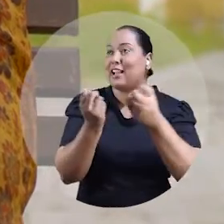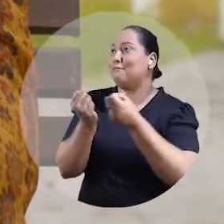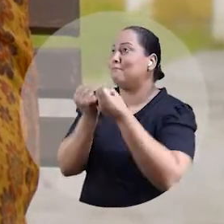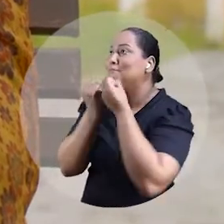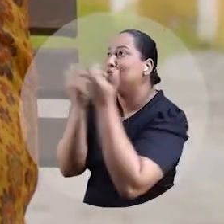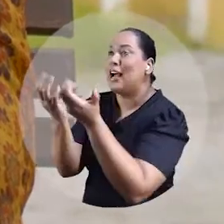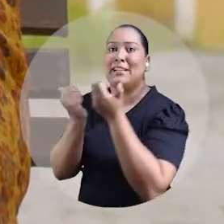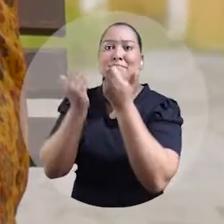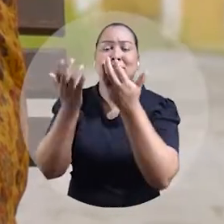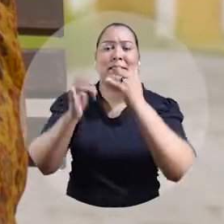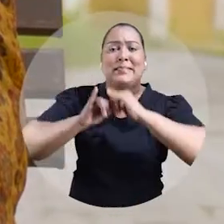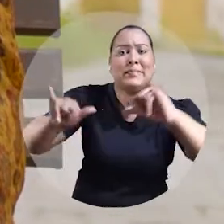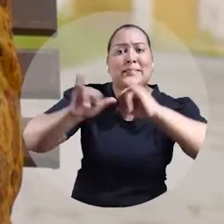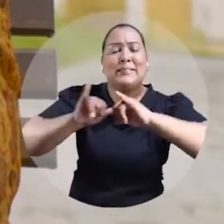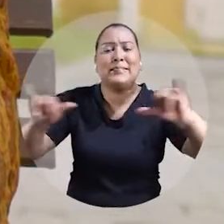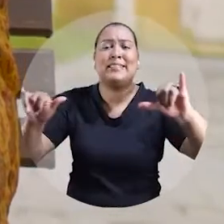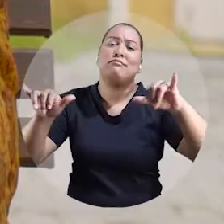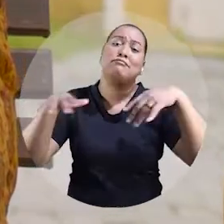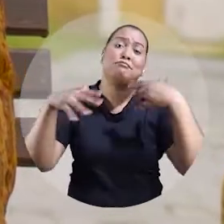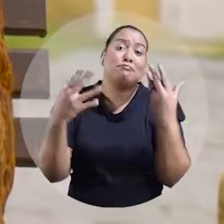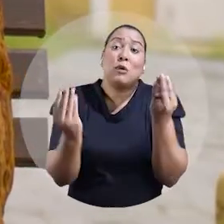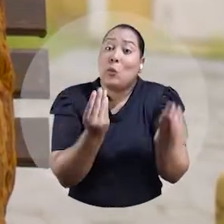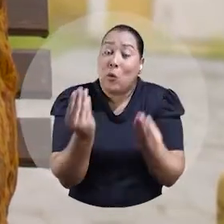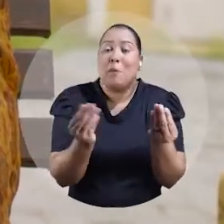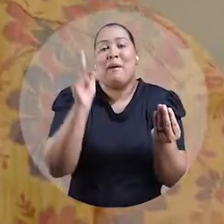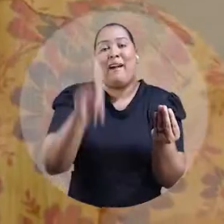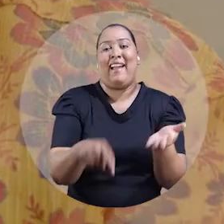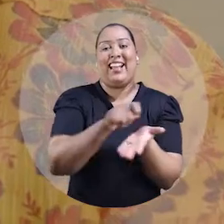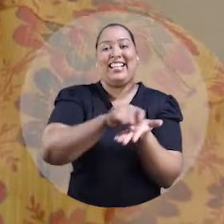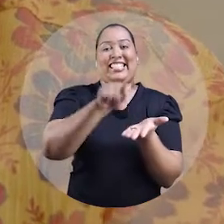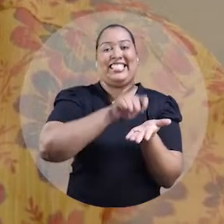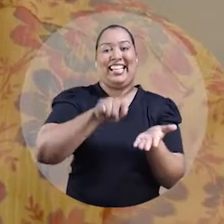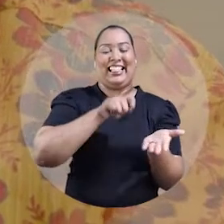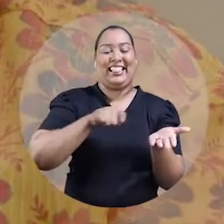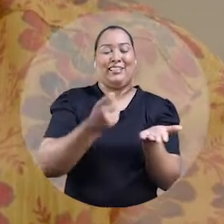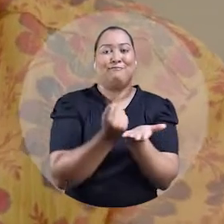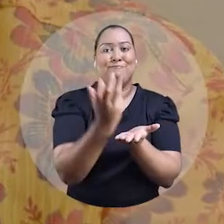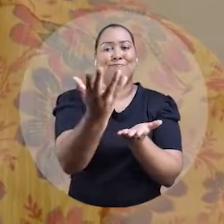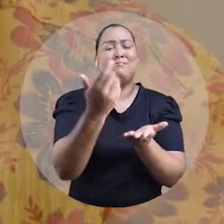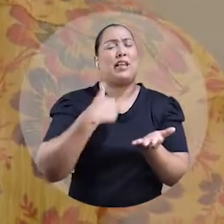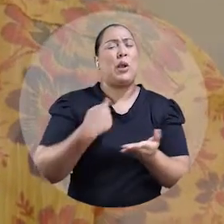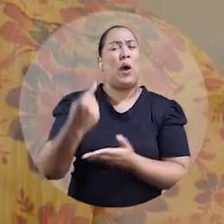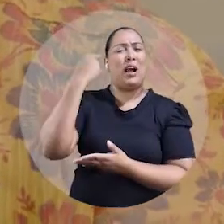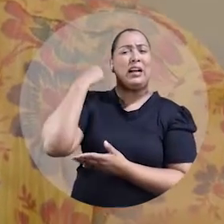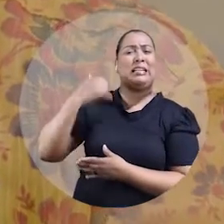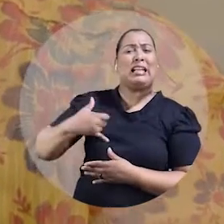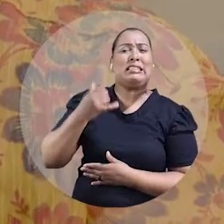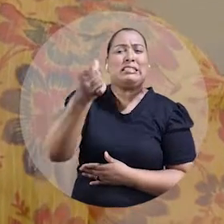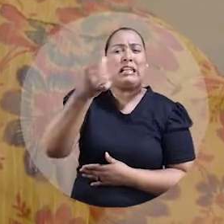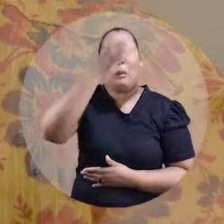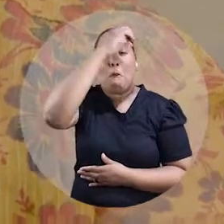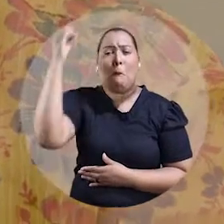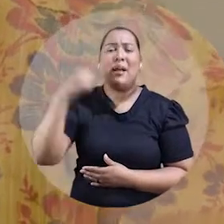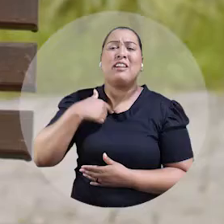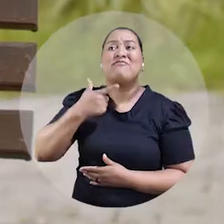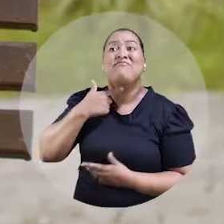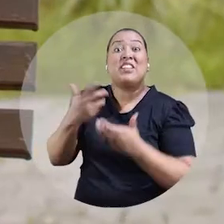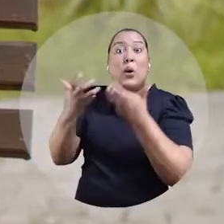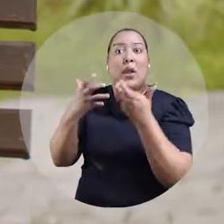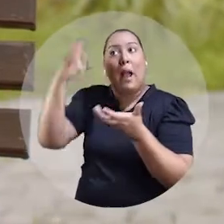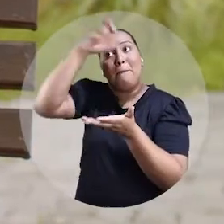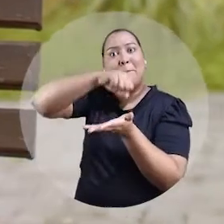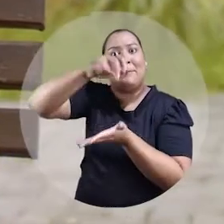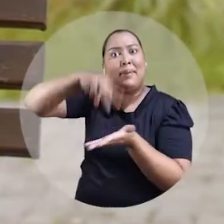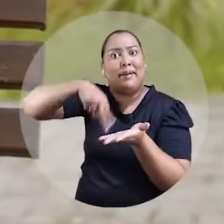comunicar. Então eu fiz isso através da escrita. O maior sonho aos 6 anos de idade era aprender a ler.